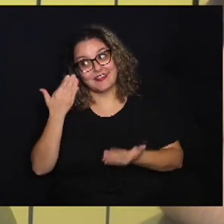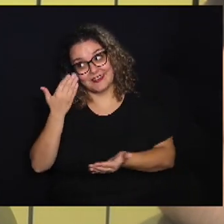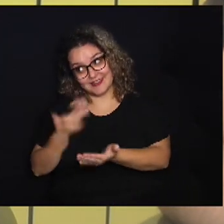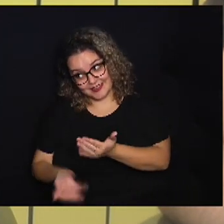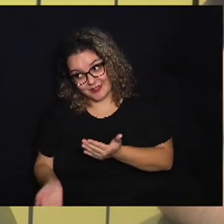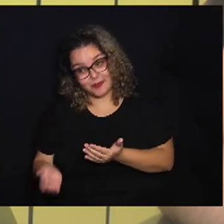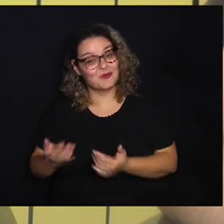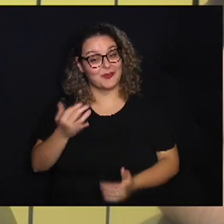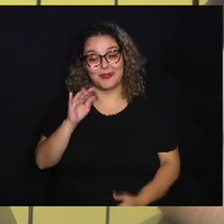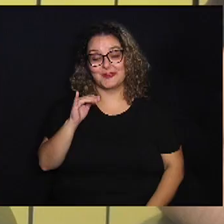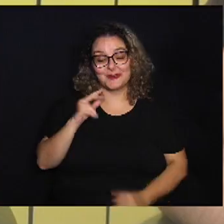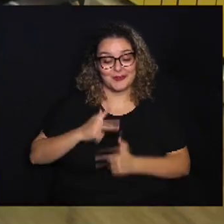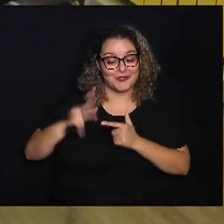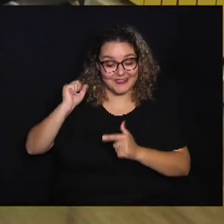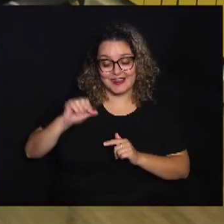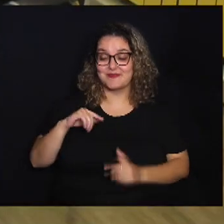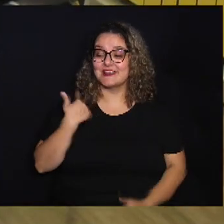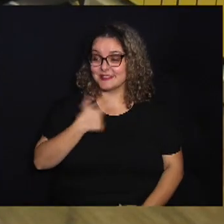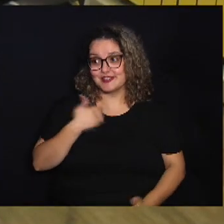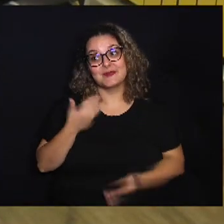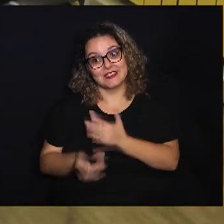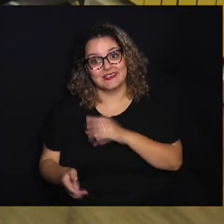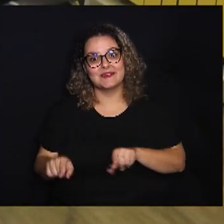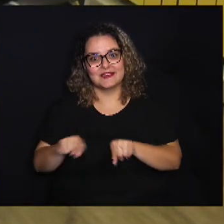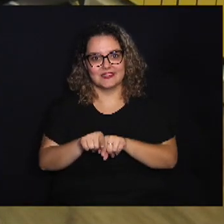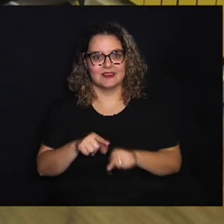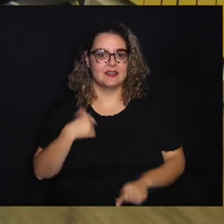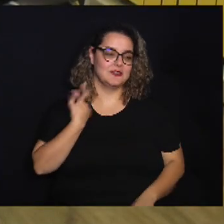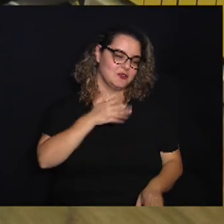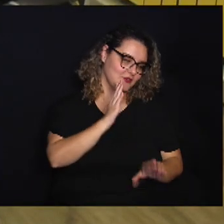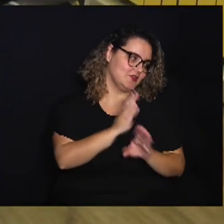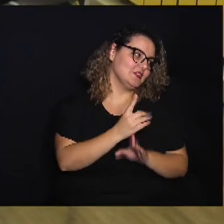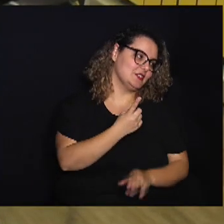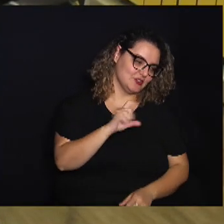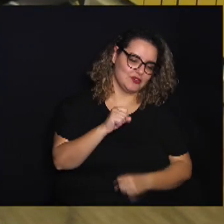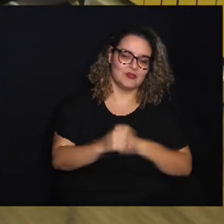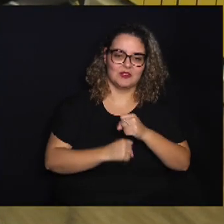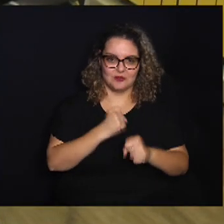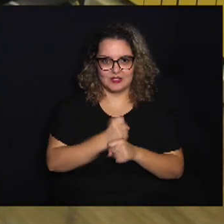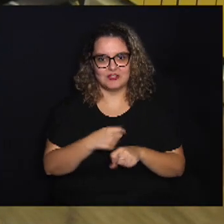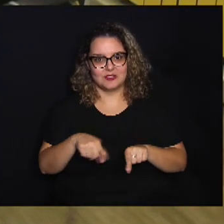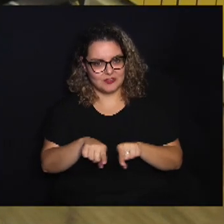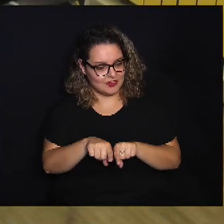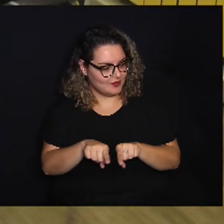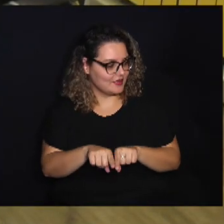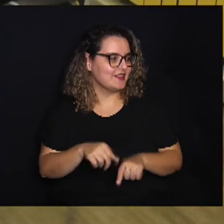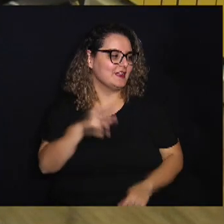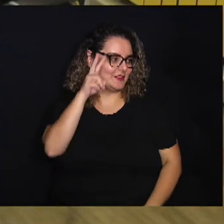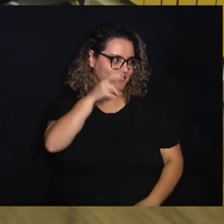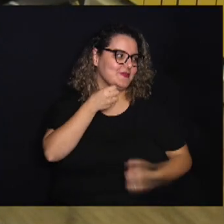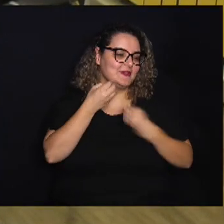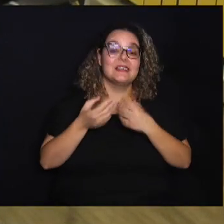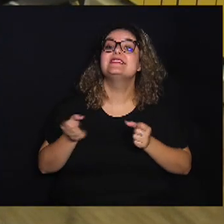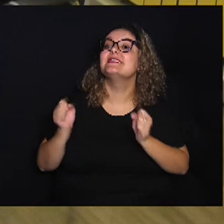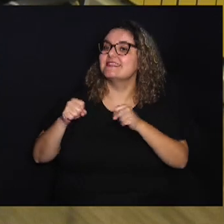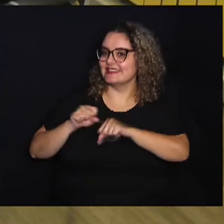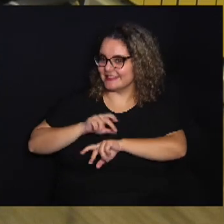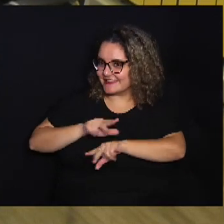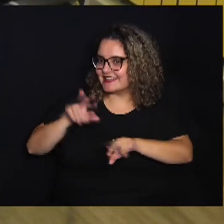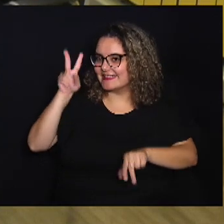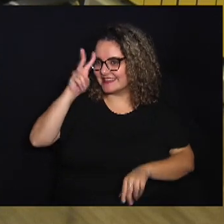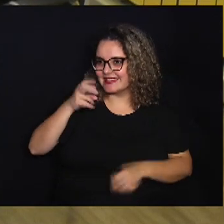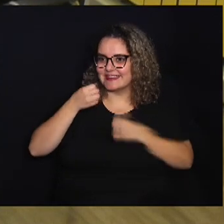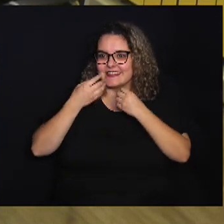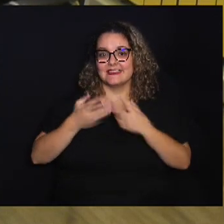muito. E eu acredito que a gente vai descobrir também que ao longo desses 18 anos de carreira tem muita história boa, né? Tem muita história boa.